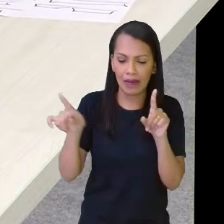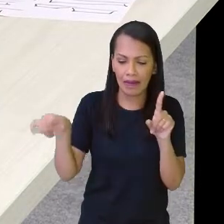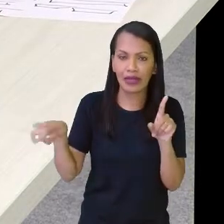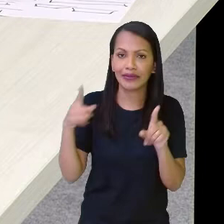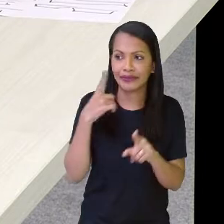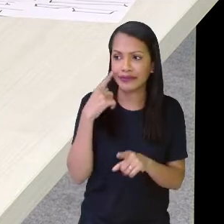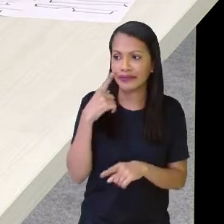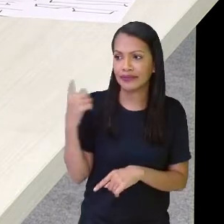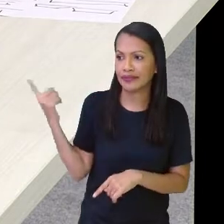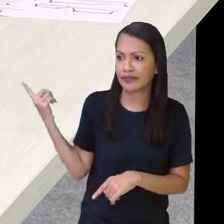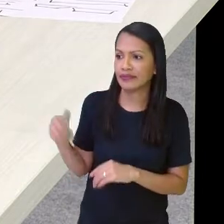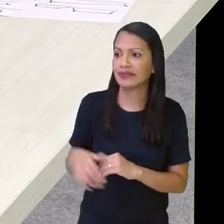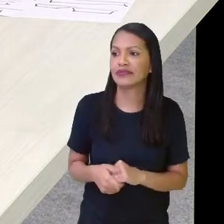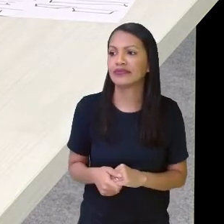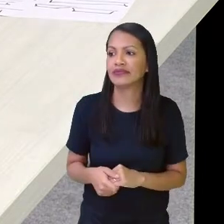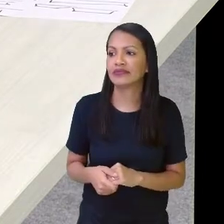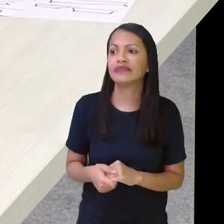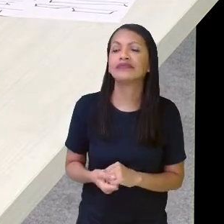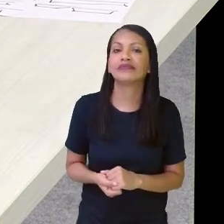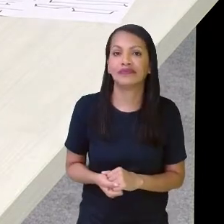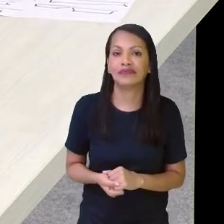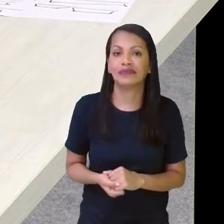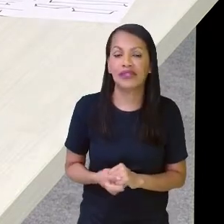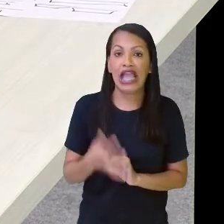ó, seriam